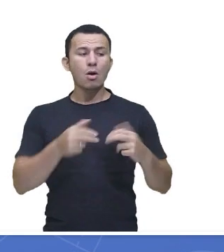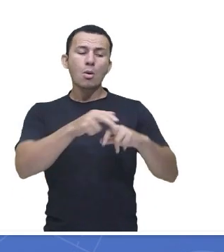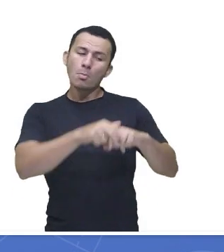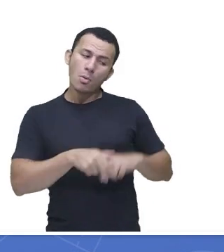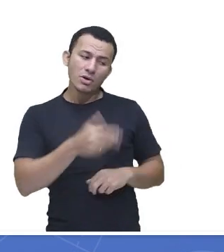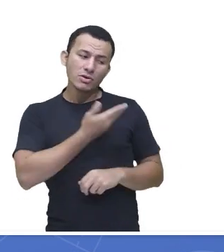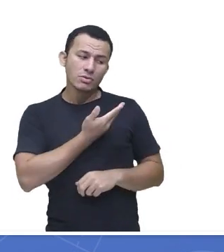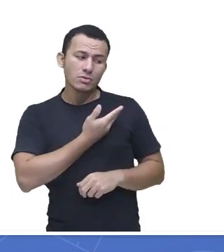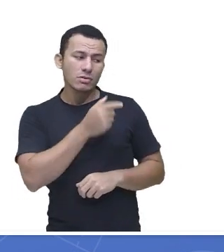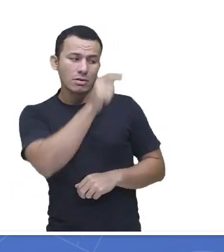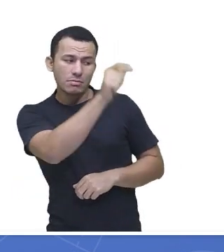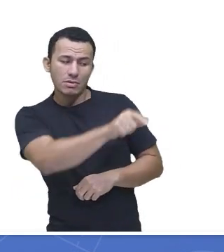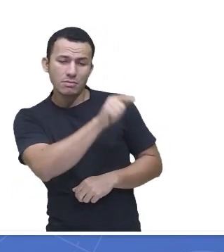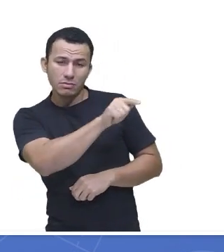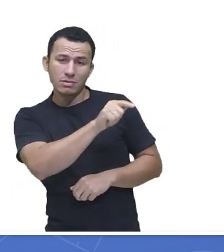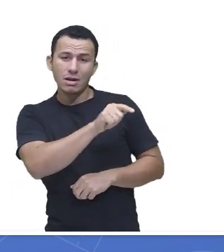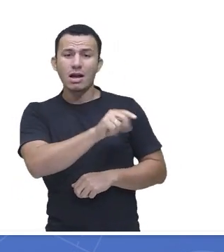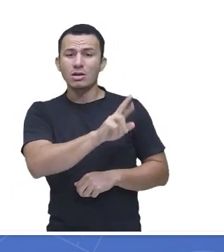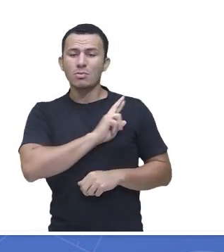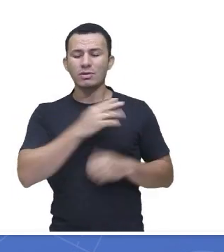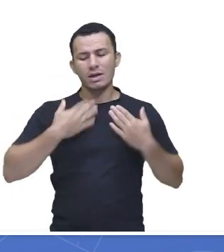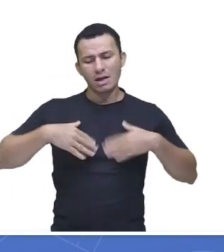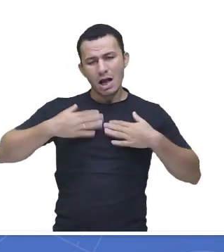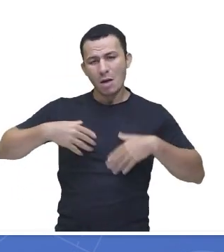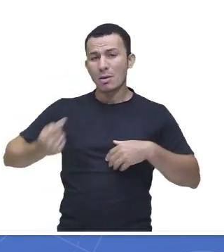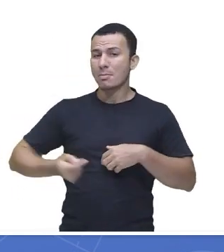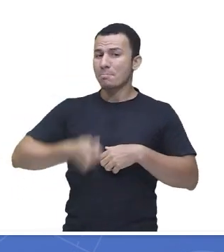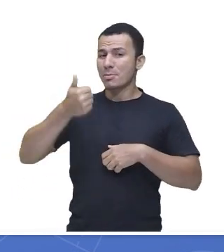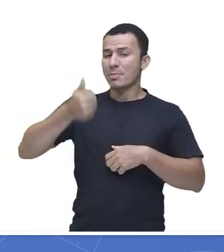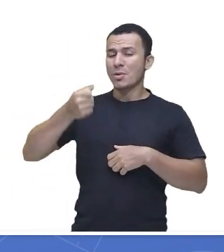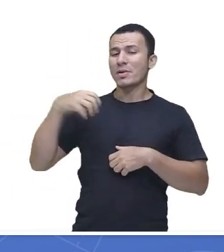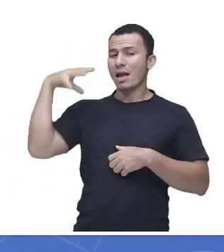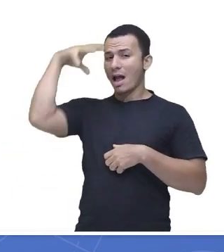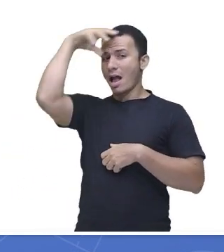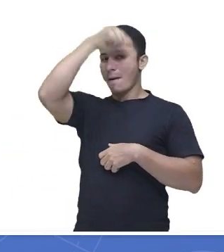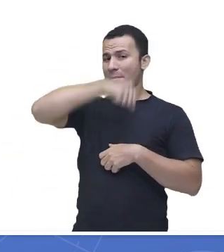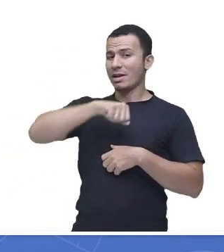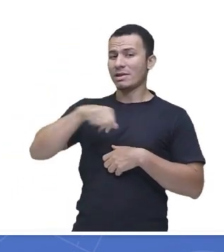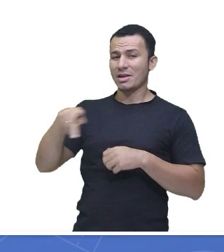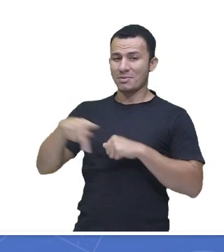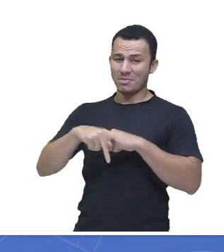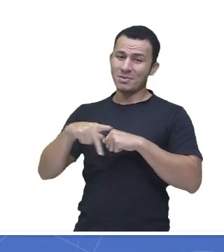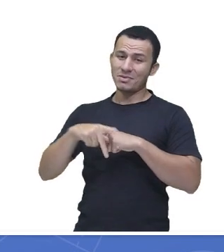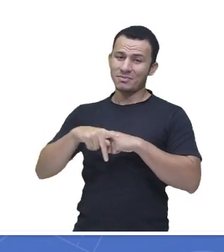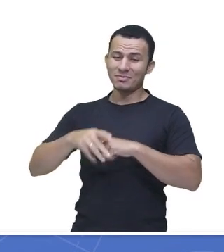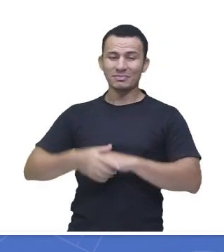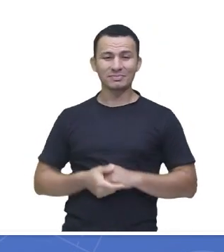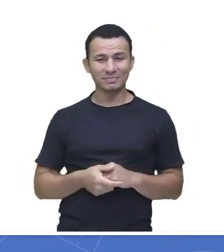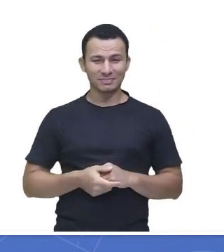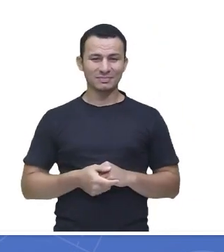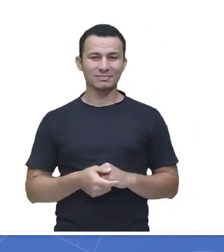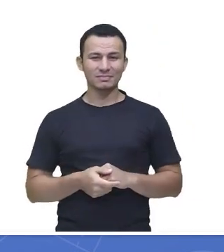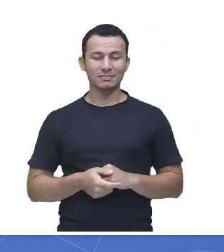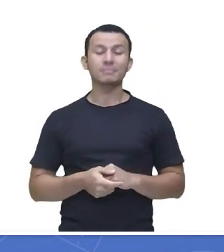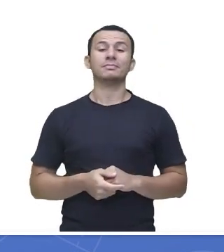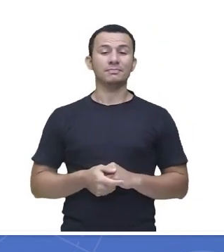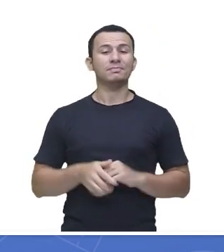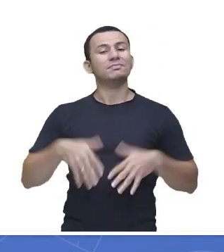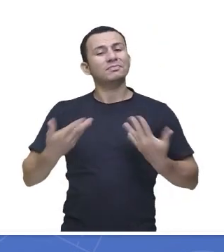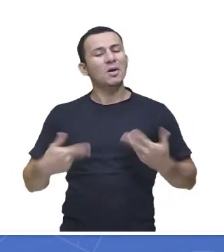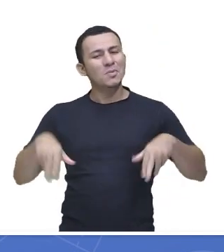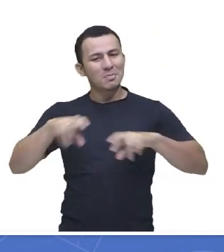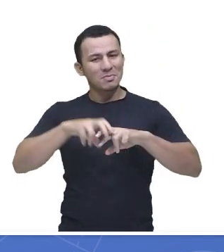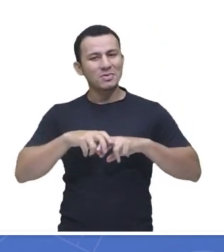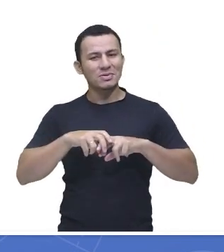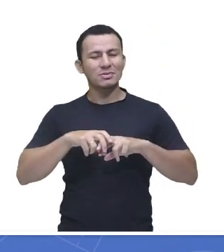dele acaba dizendo, calma, antes vamos acertar esse pronome. Então, é justamente o que diz o